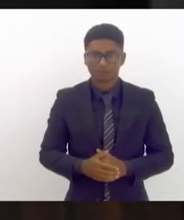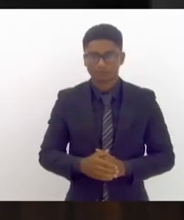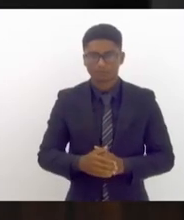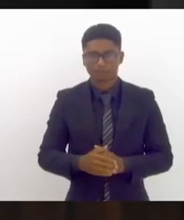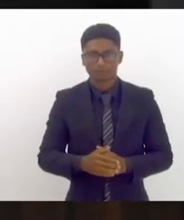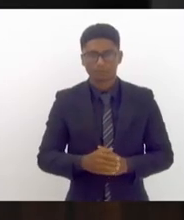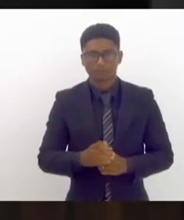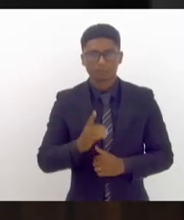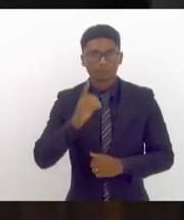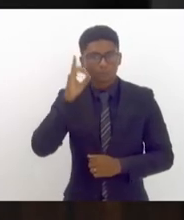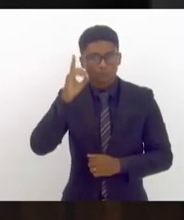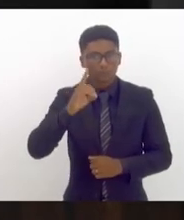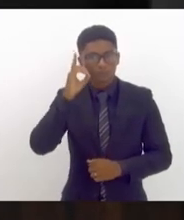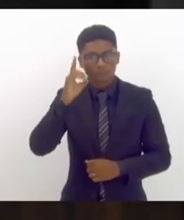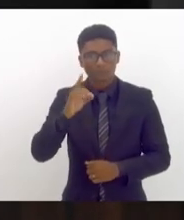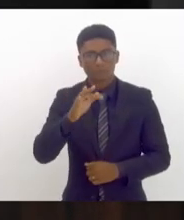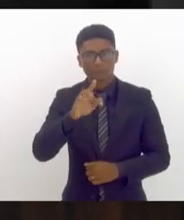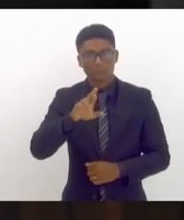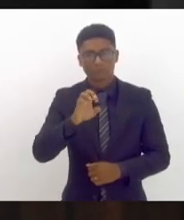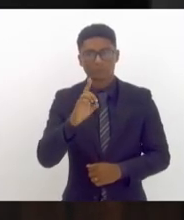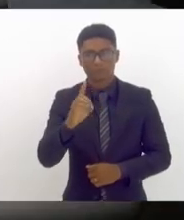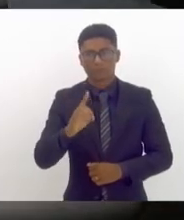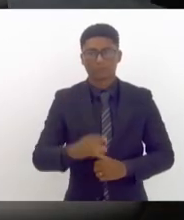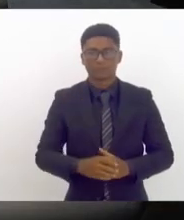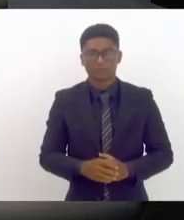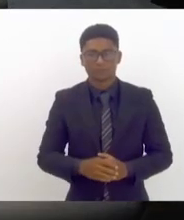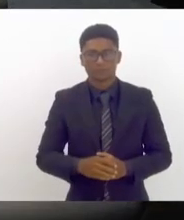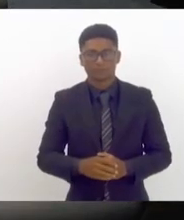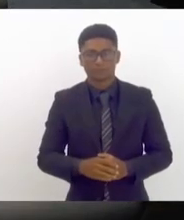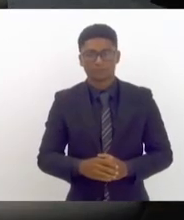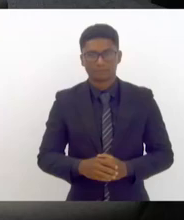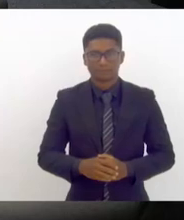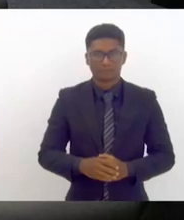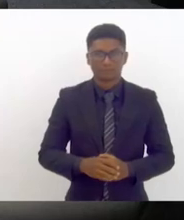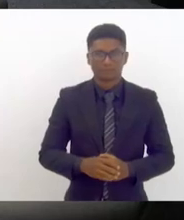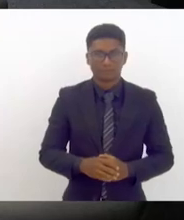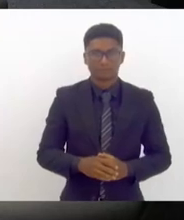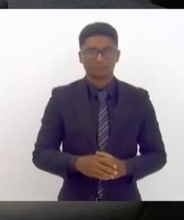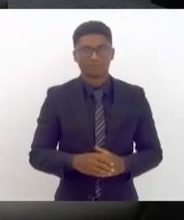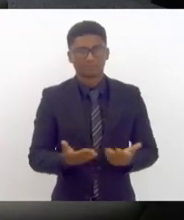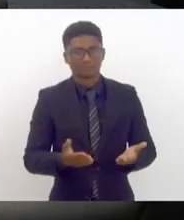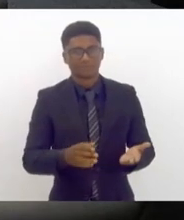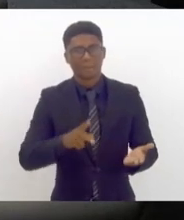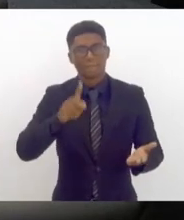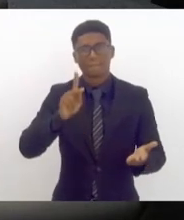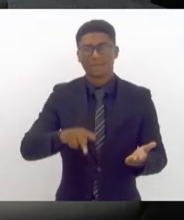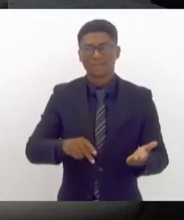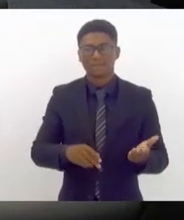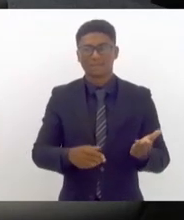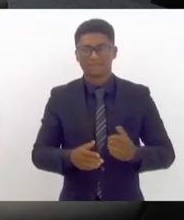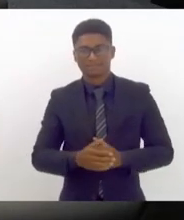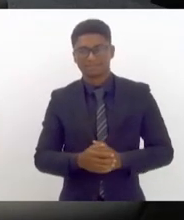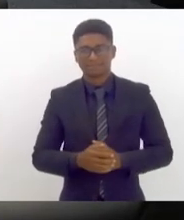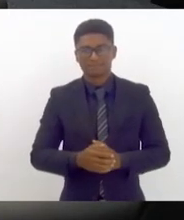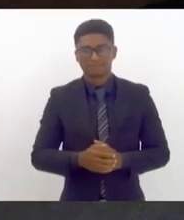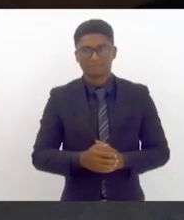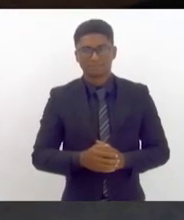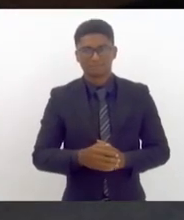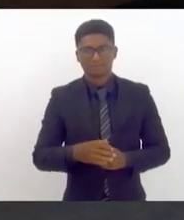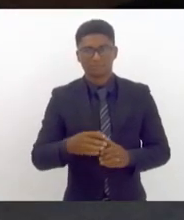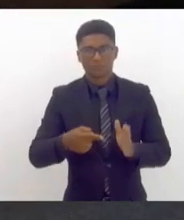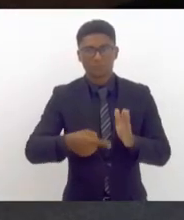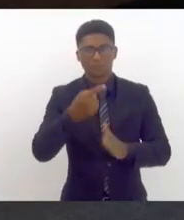Deputado Fred Pacheco. Pela ordem, presidenta. Presidente Tiaju, eu queria